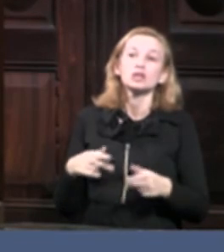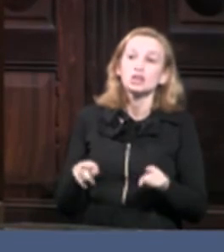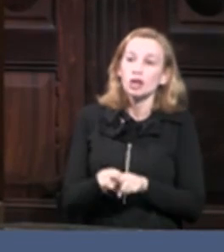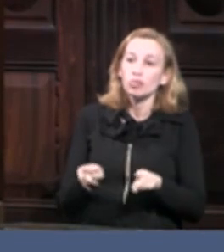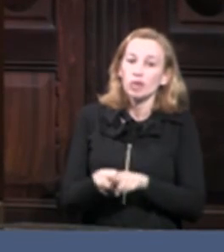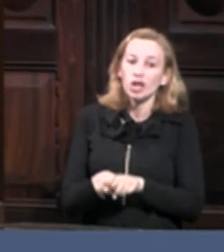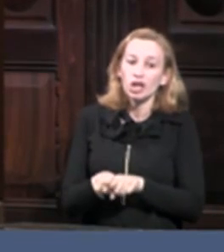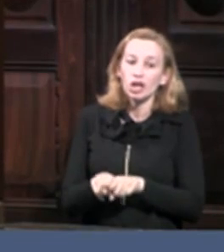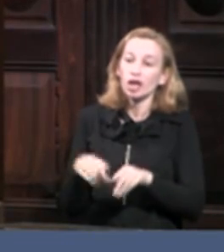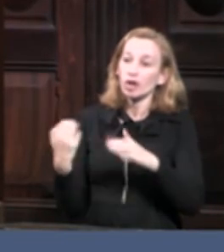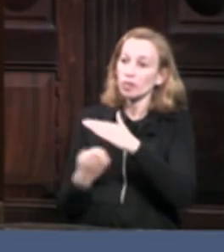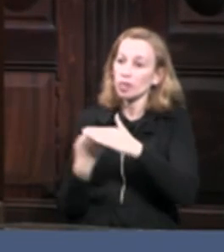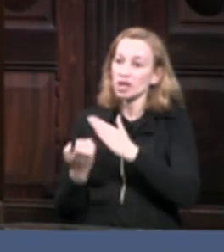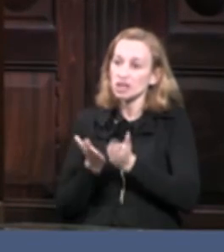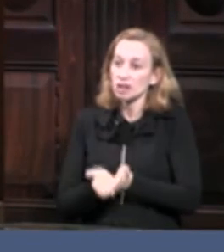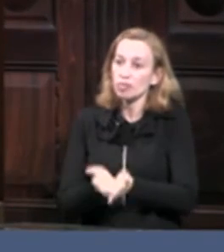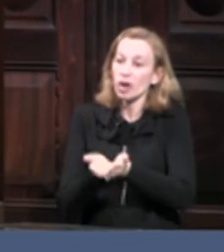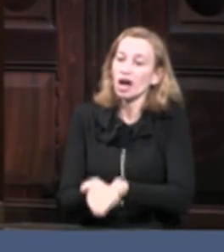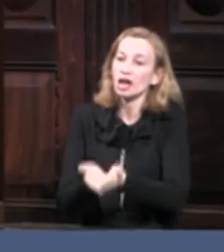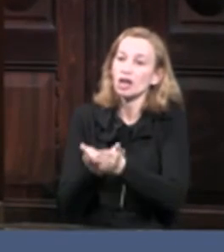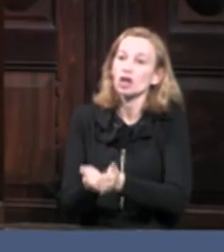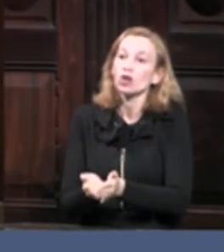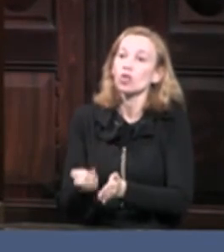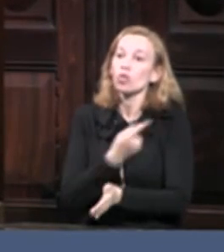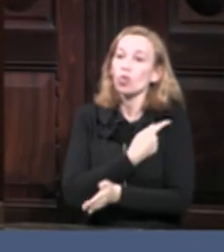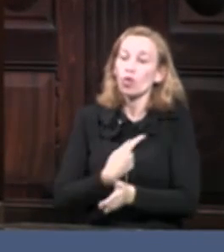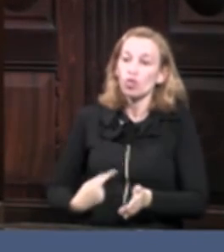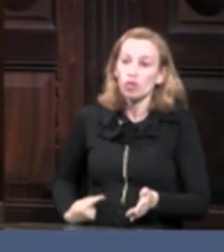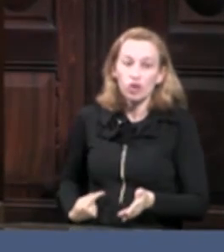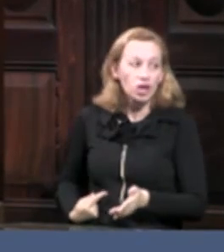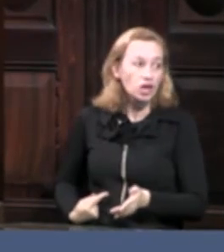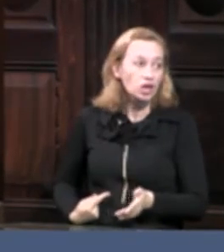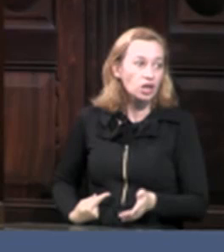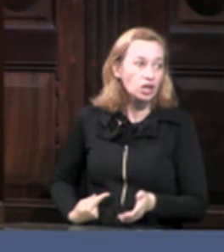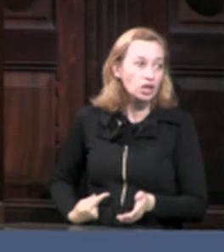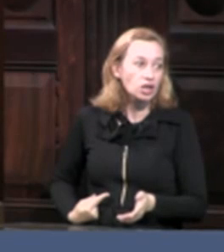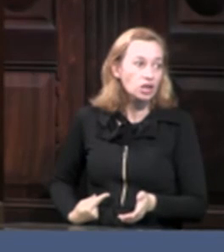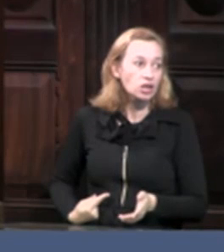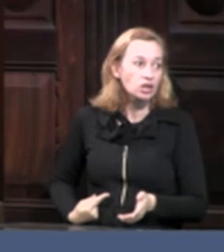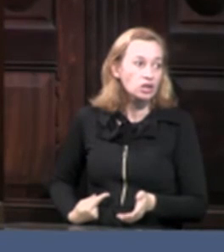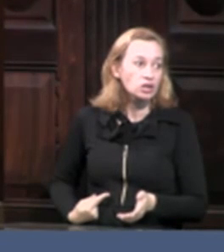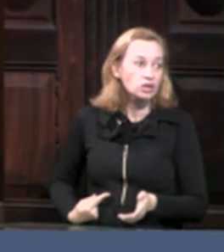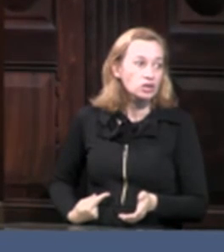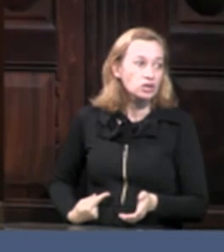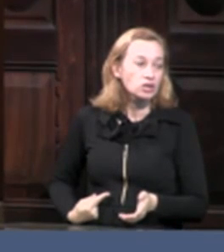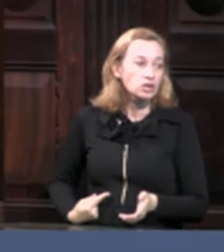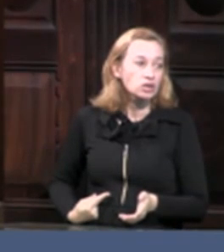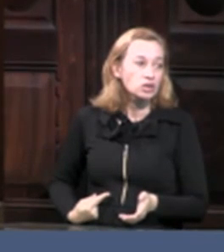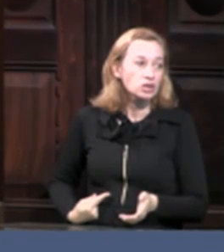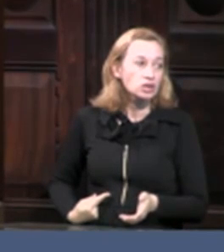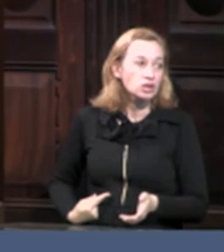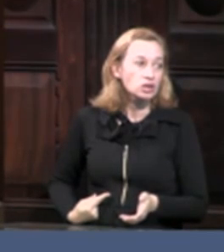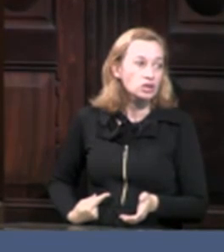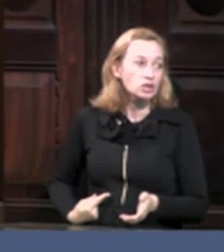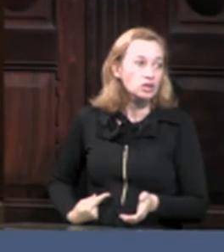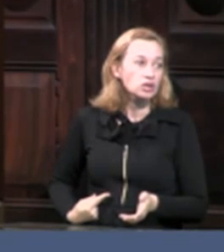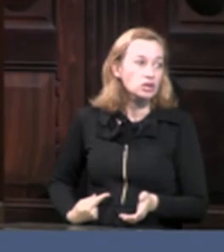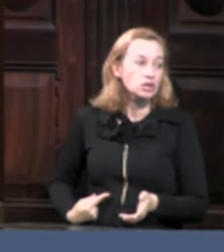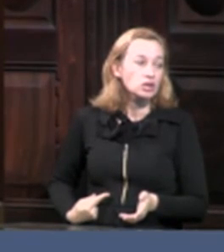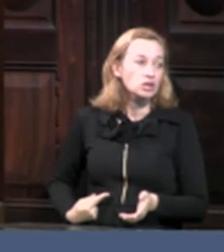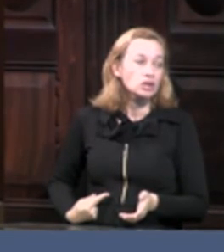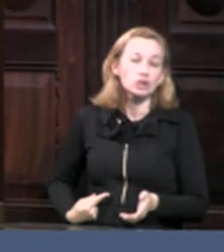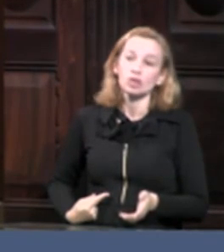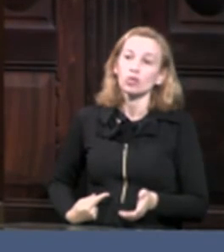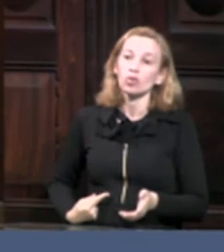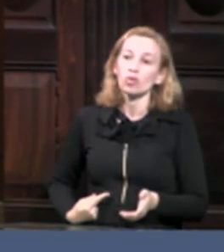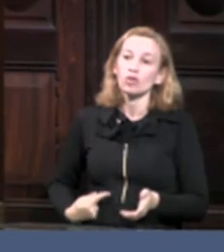barcas, que o governo abra mão, ou que os órgãos de controle, como o Tribunal de Contas, impeçam que o governo leve à frente